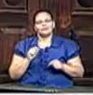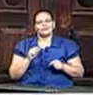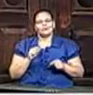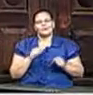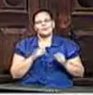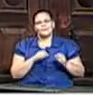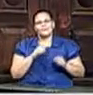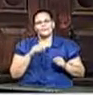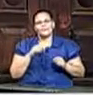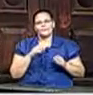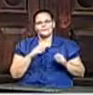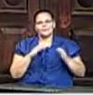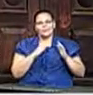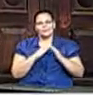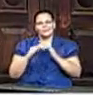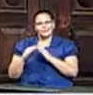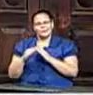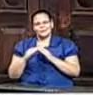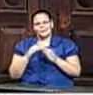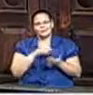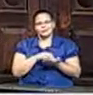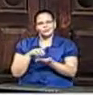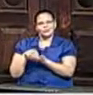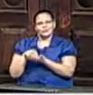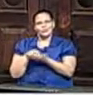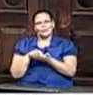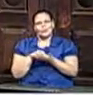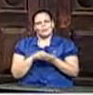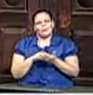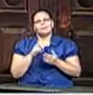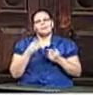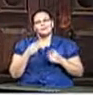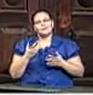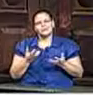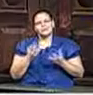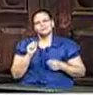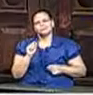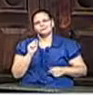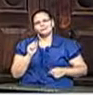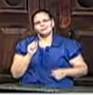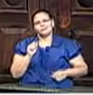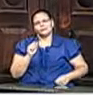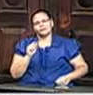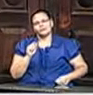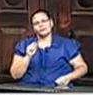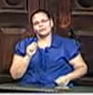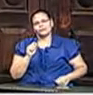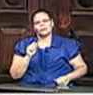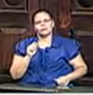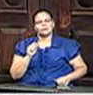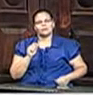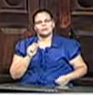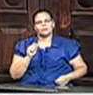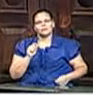setores conservadores liberais que pretendem ainda